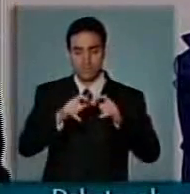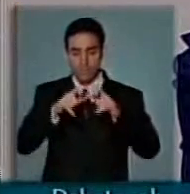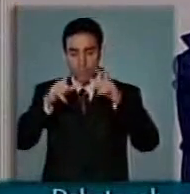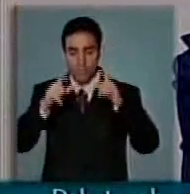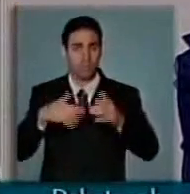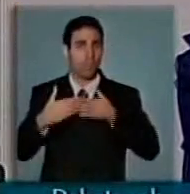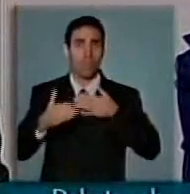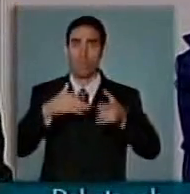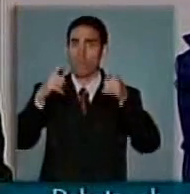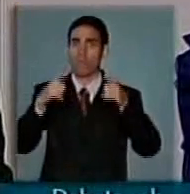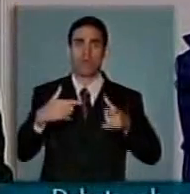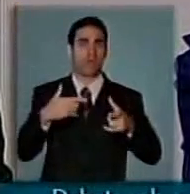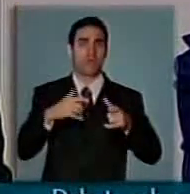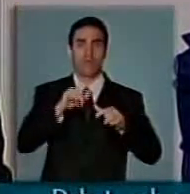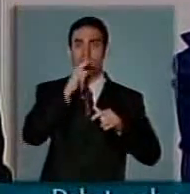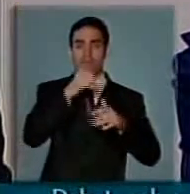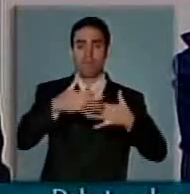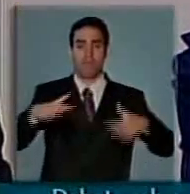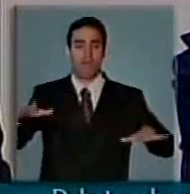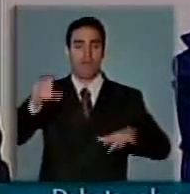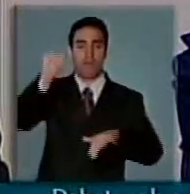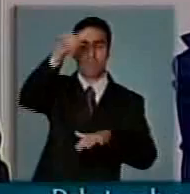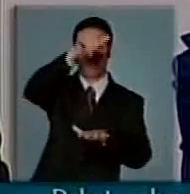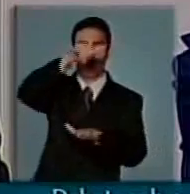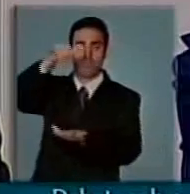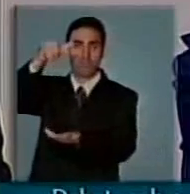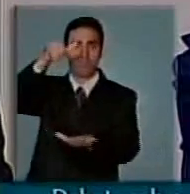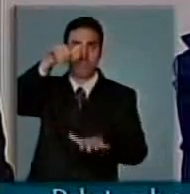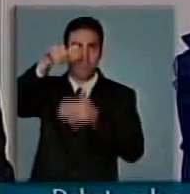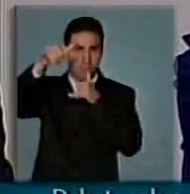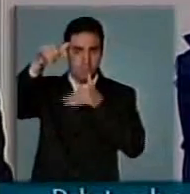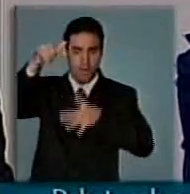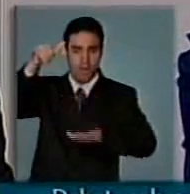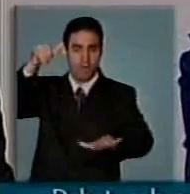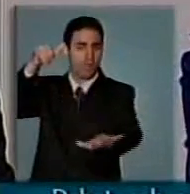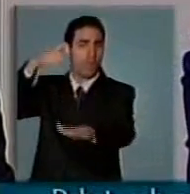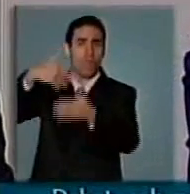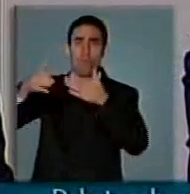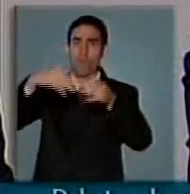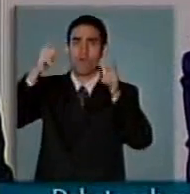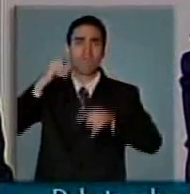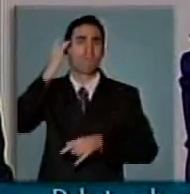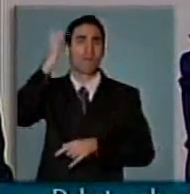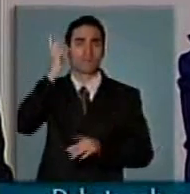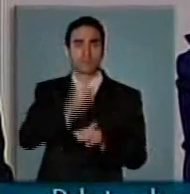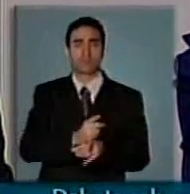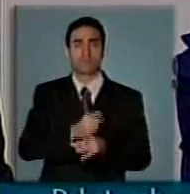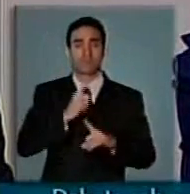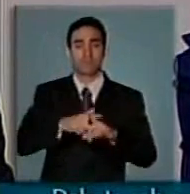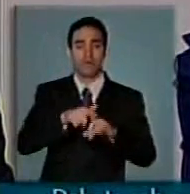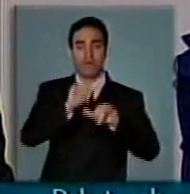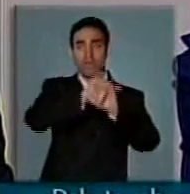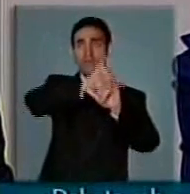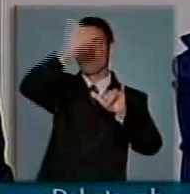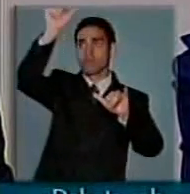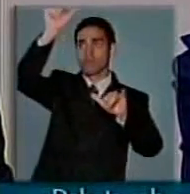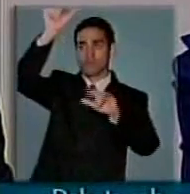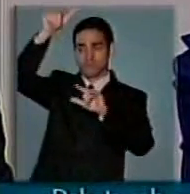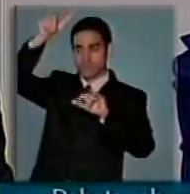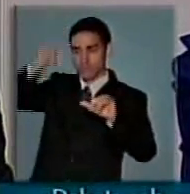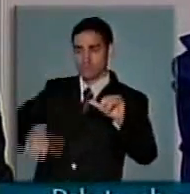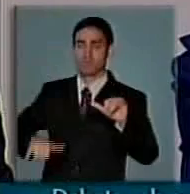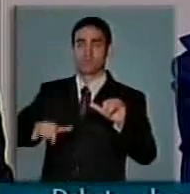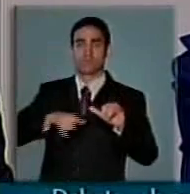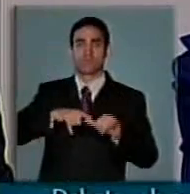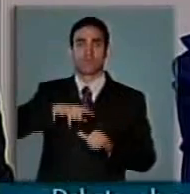esteja em qualquer ponto do oceano, não necessitando mais que haja a informação radar, que aí fica